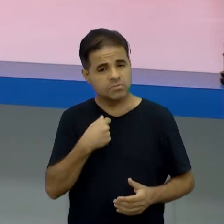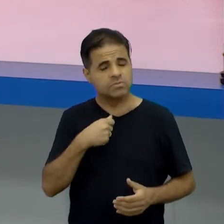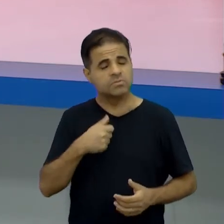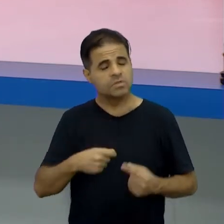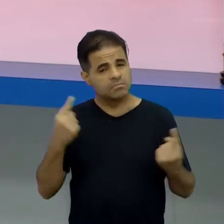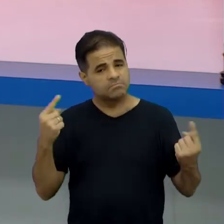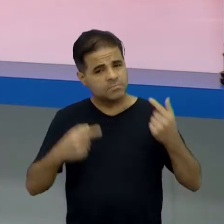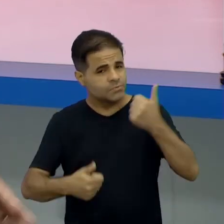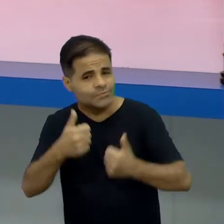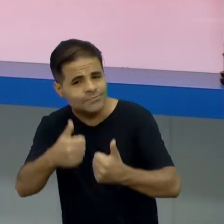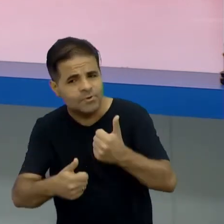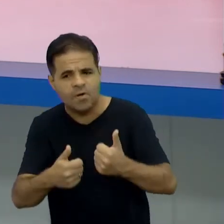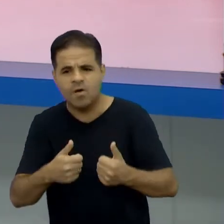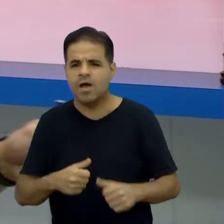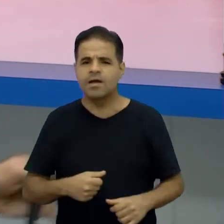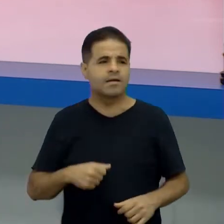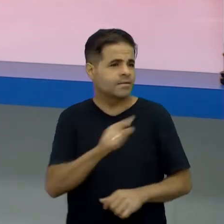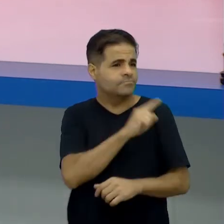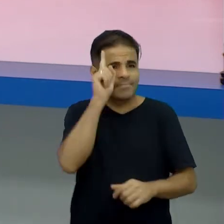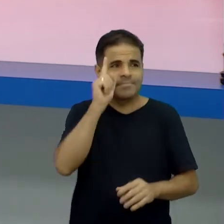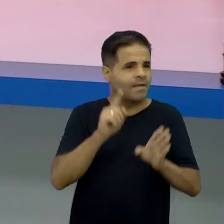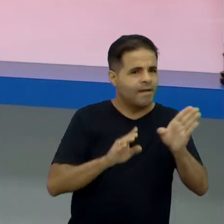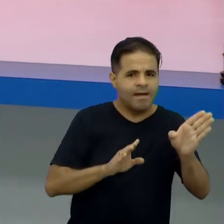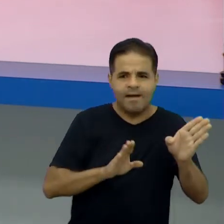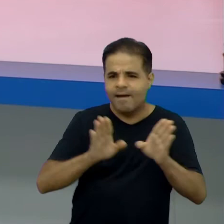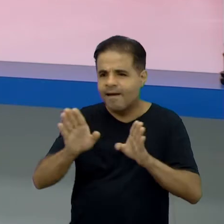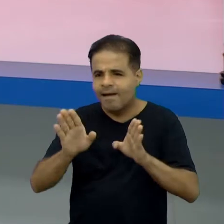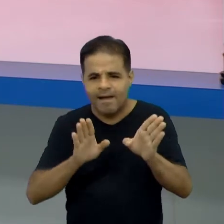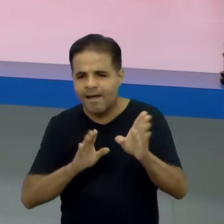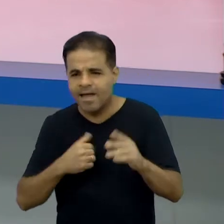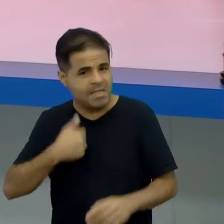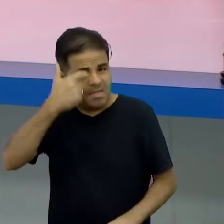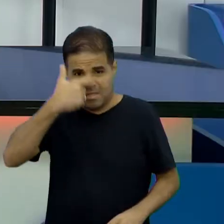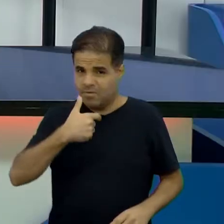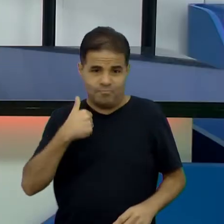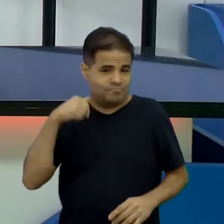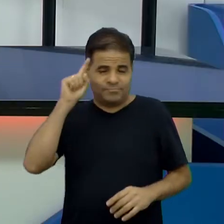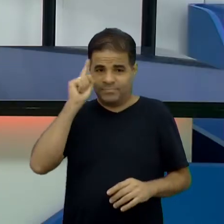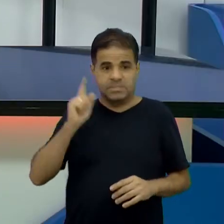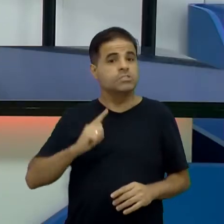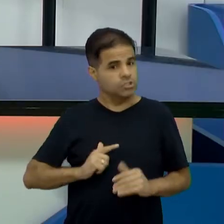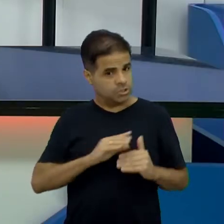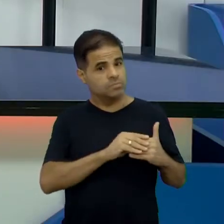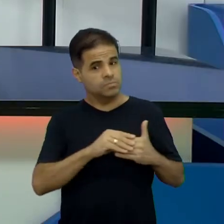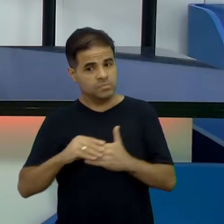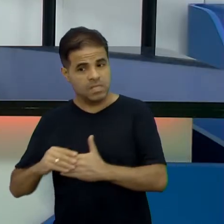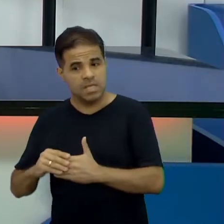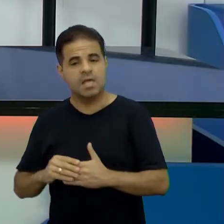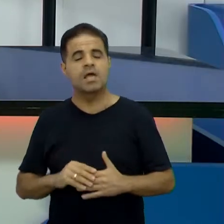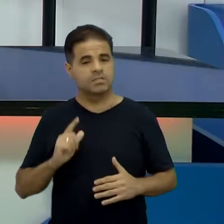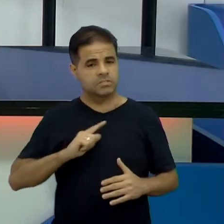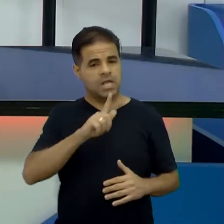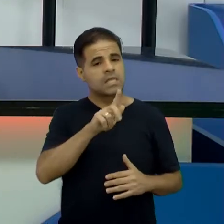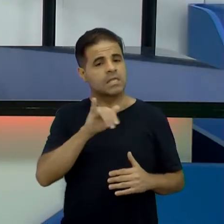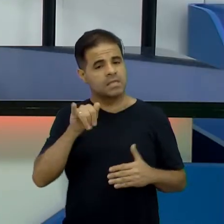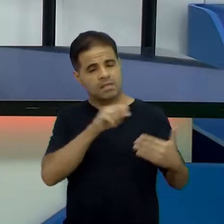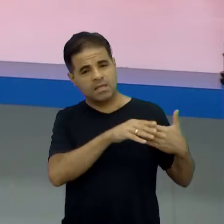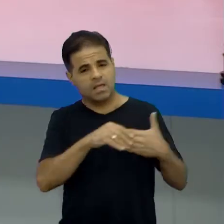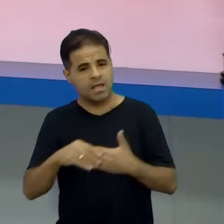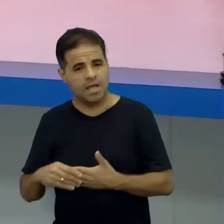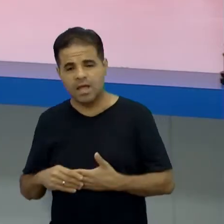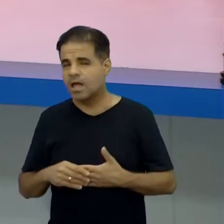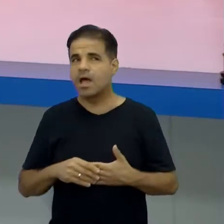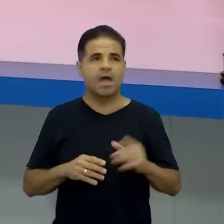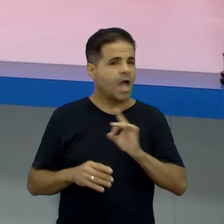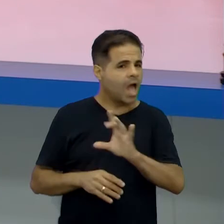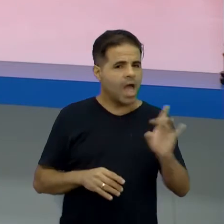jogou, nossa, ninguém sabia para onde ir, eu especificamente. E então, tinha o guia, né? Tinha o guia, e assim, tá, mas naquela hora,